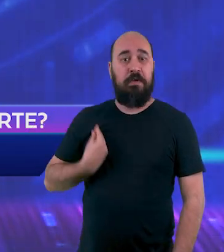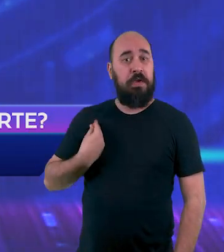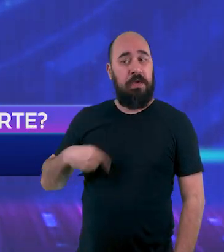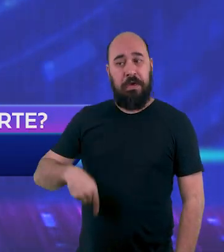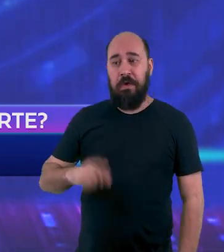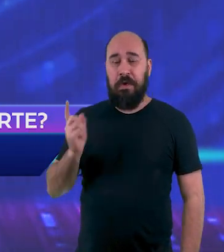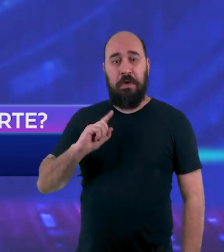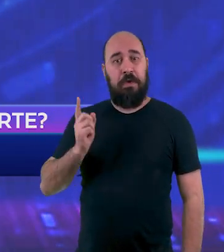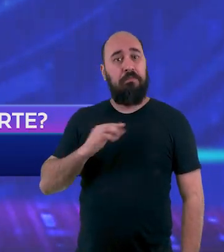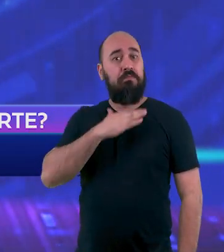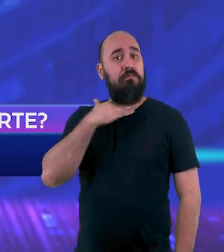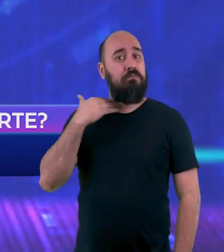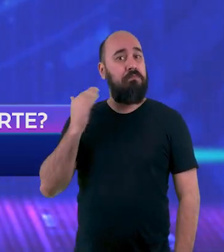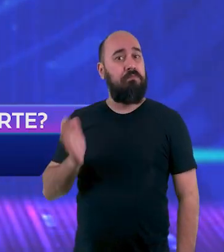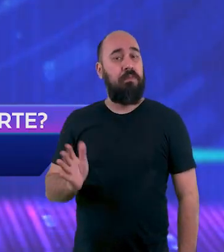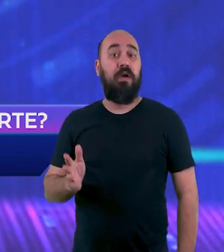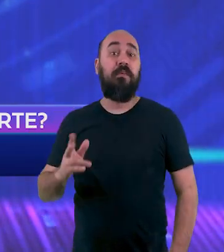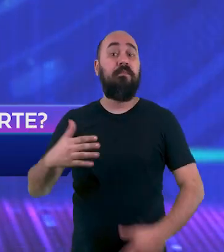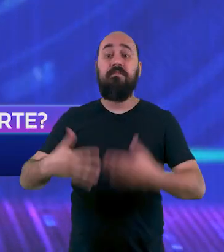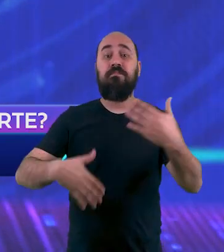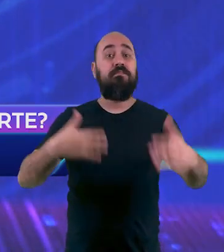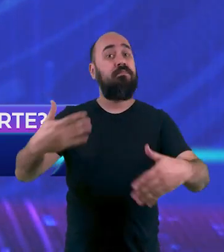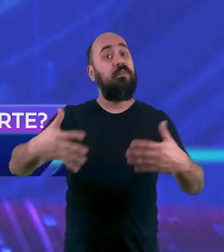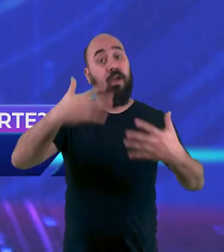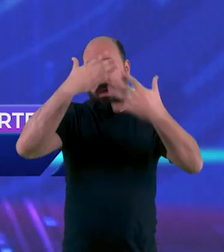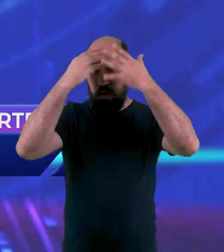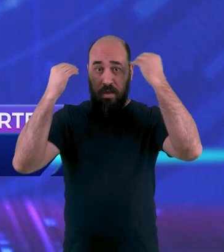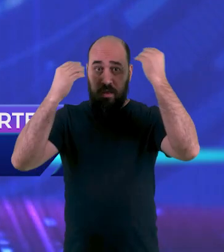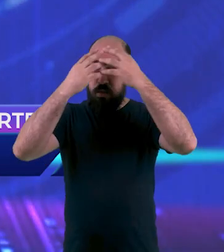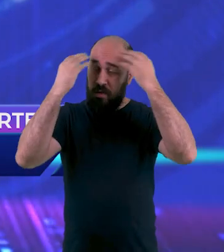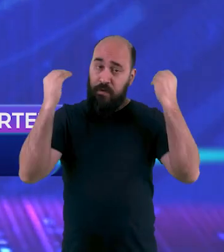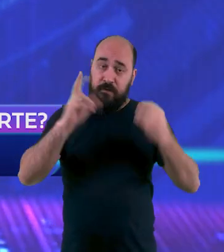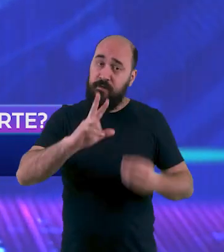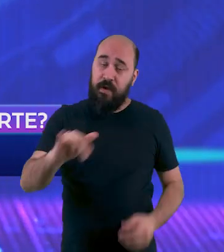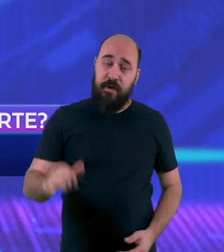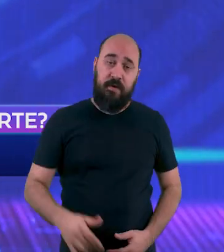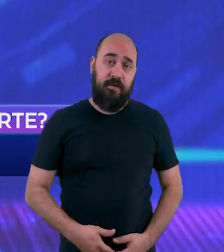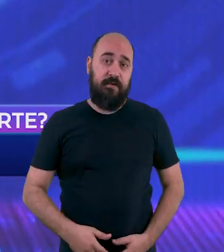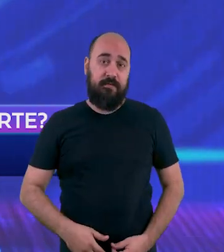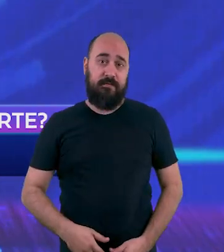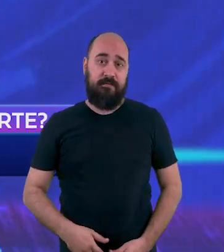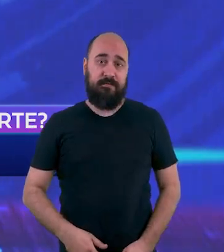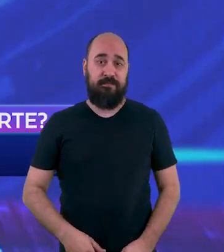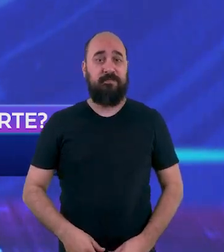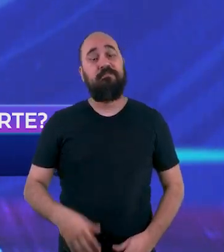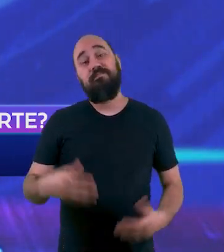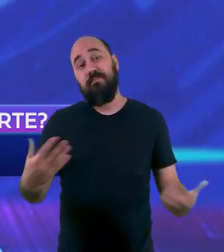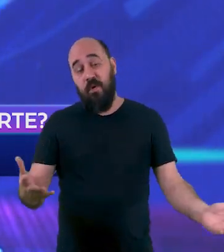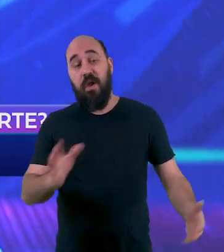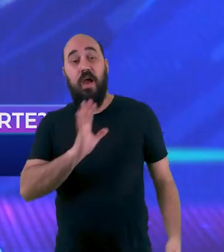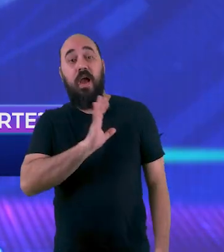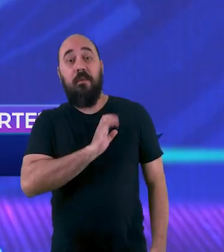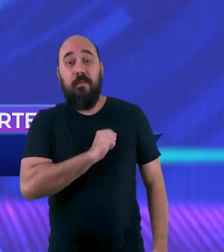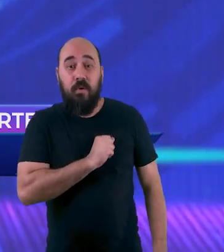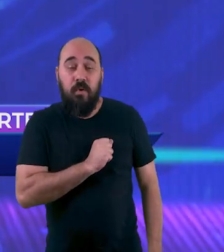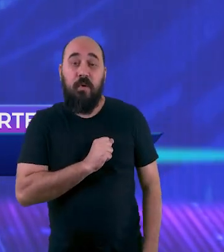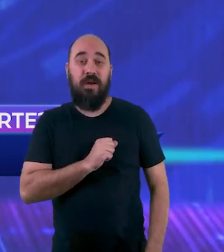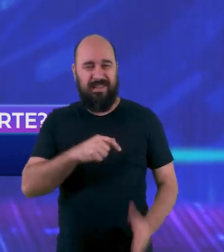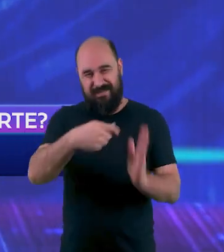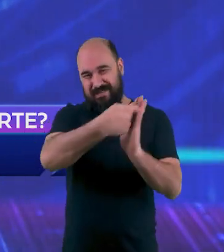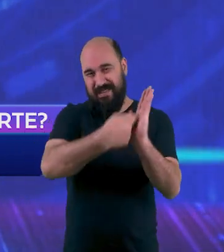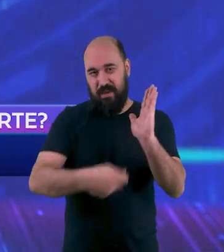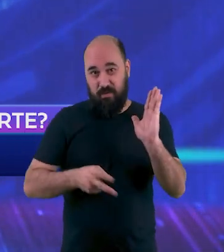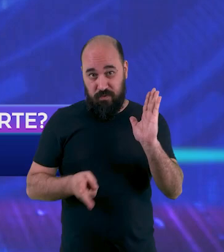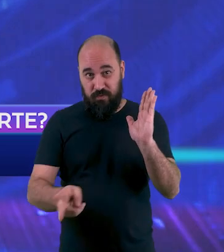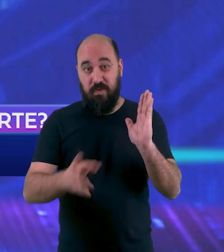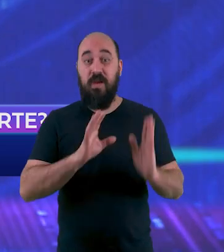vivos. Então as pessoas serão esquecidas. Continua o verso dizendo assim: amor, ódio, inveja, para